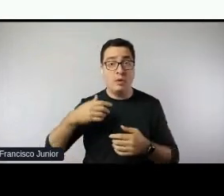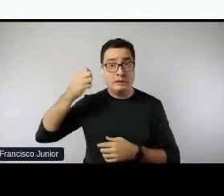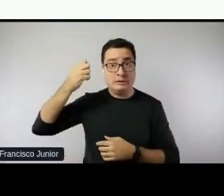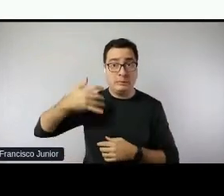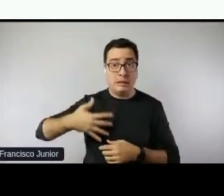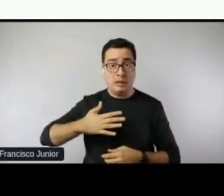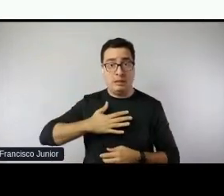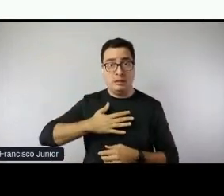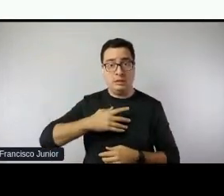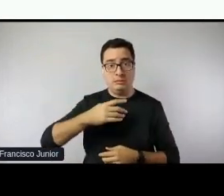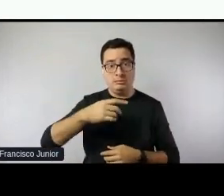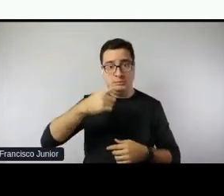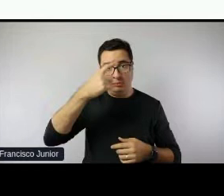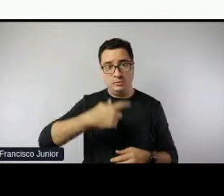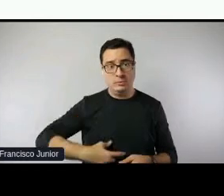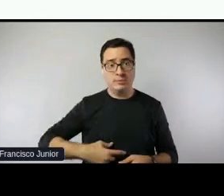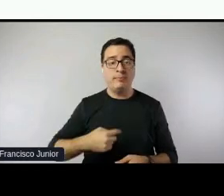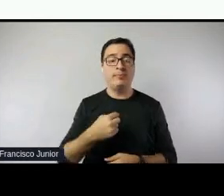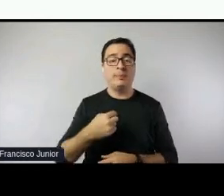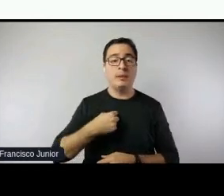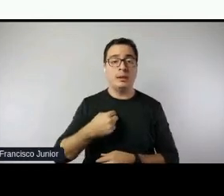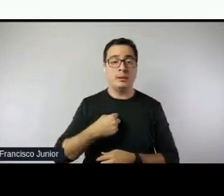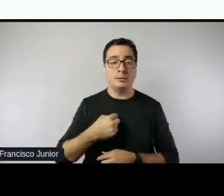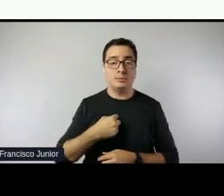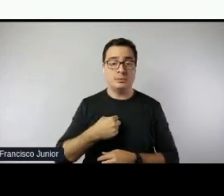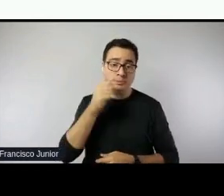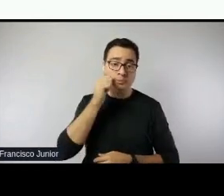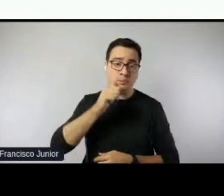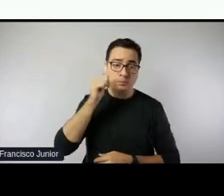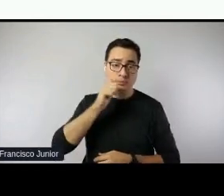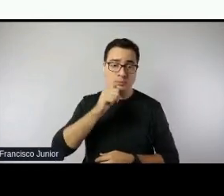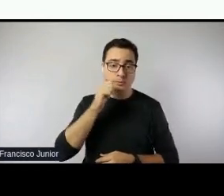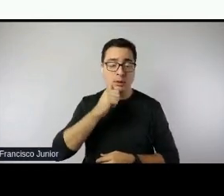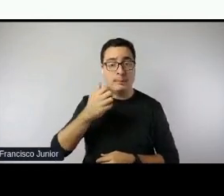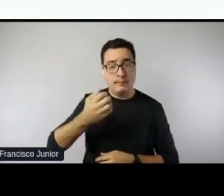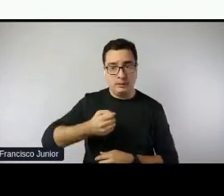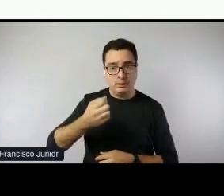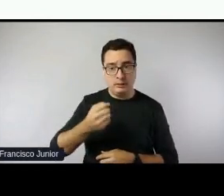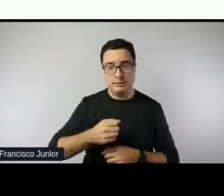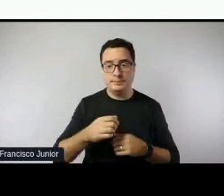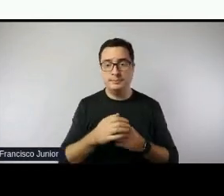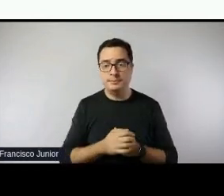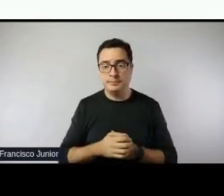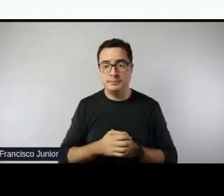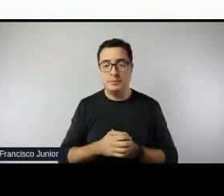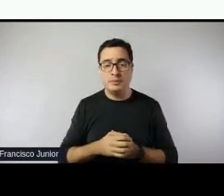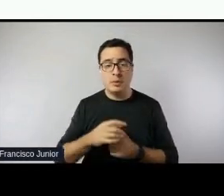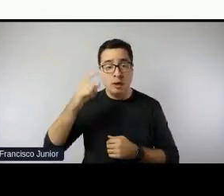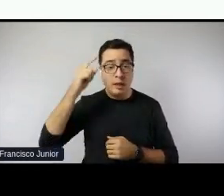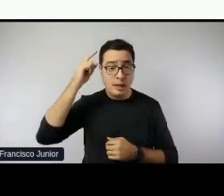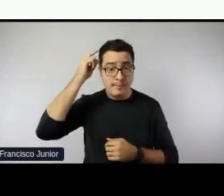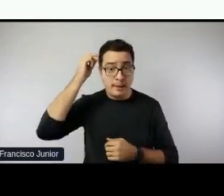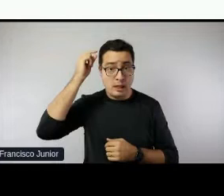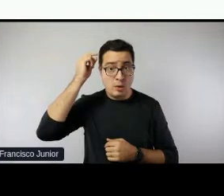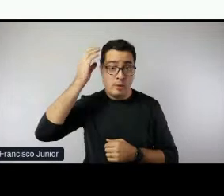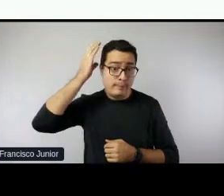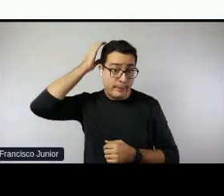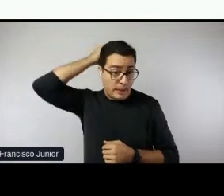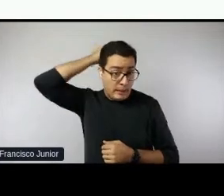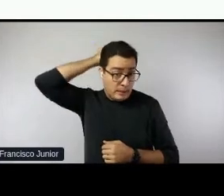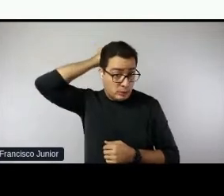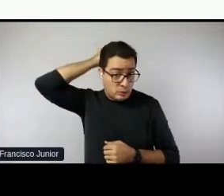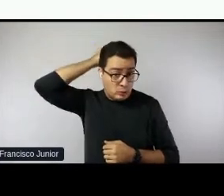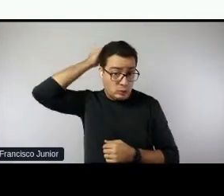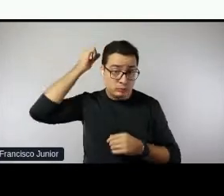aqui. Eu sou uma mulher branca, estou com o cabelo preso,